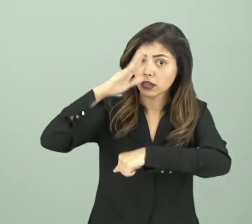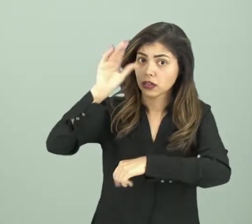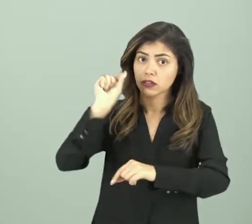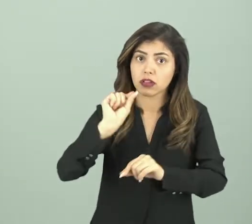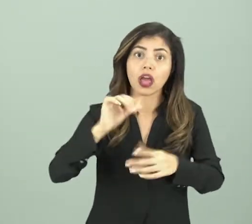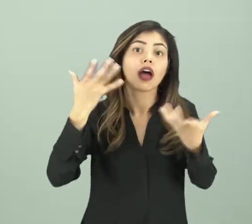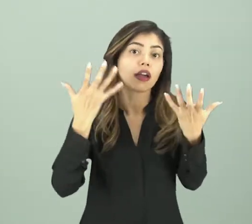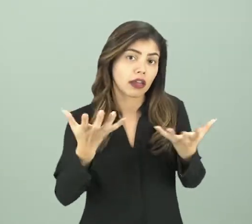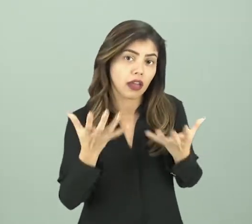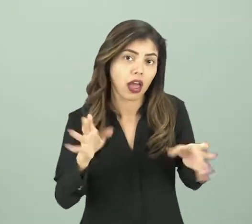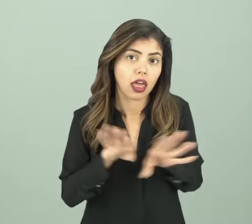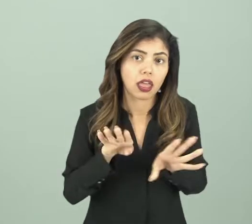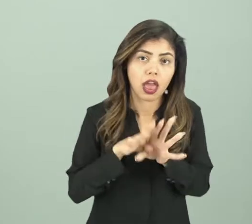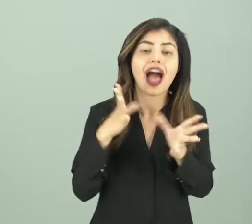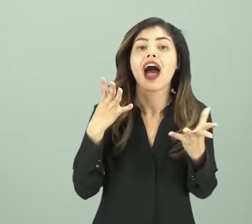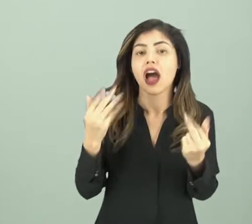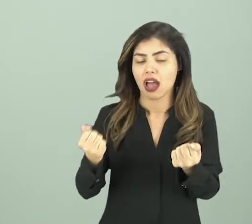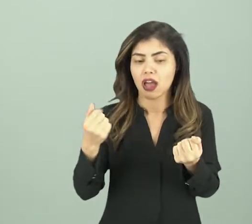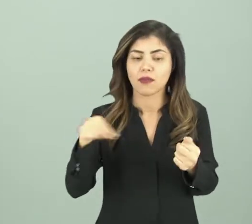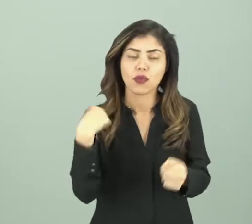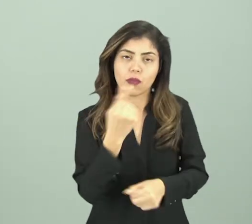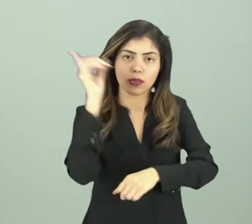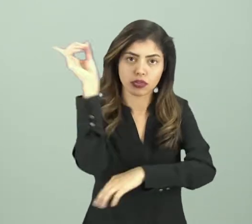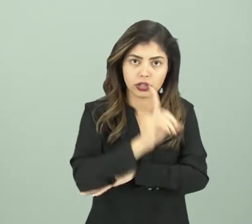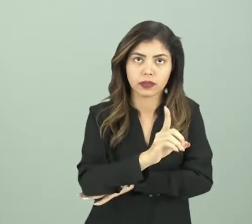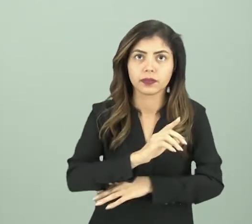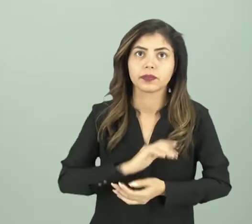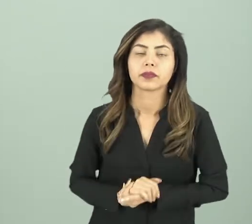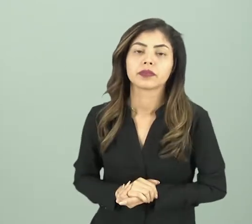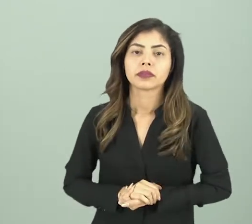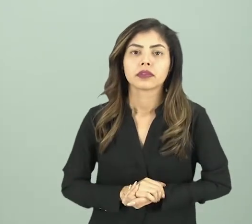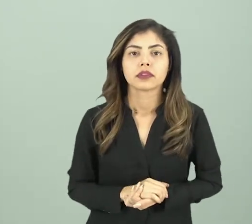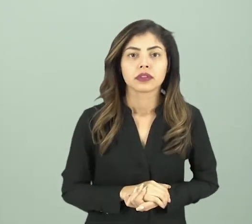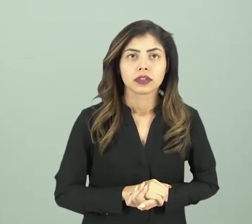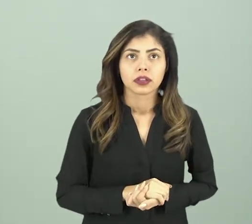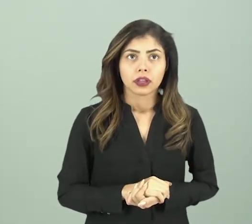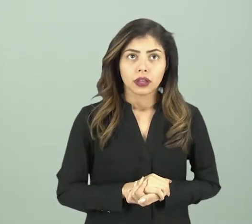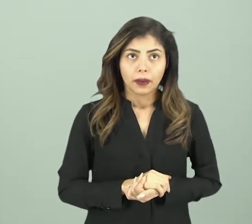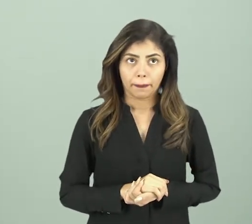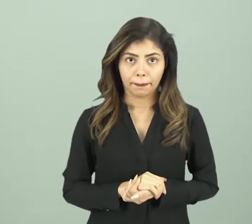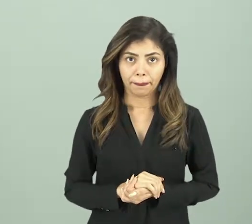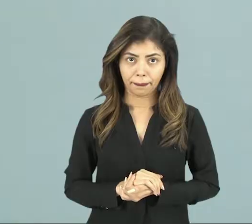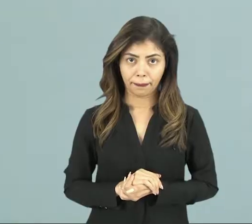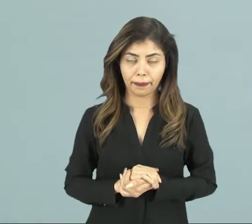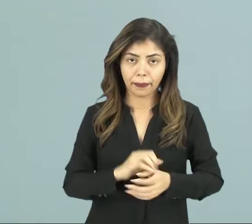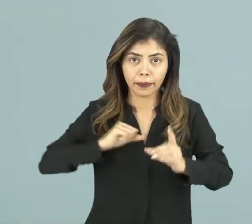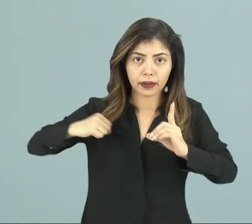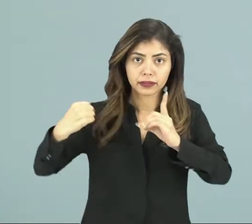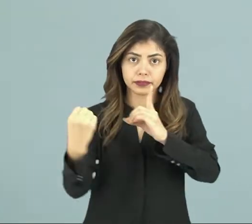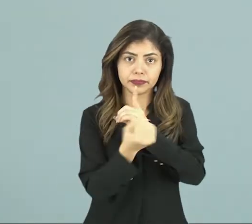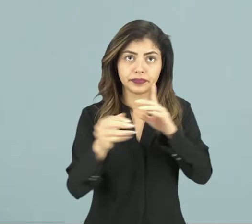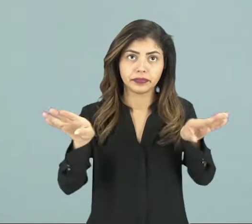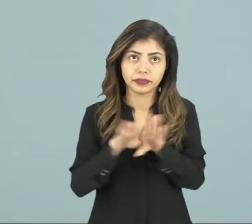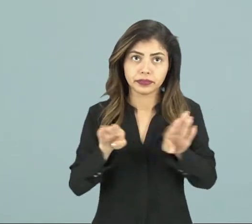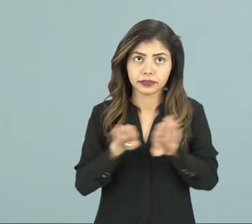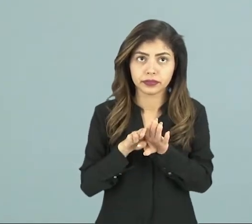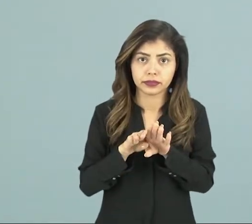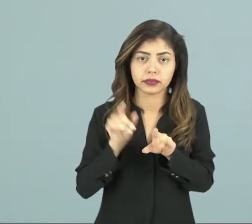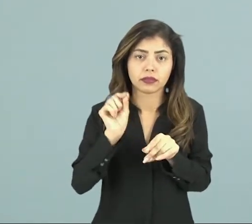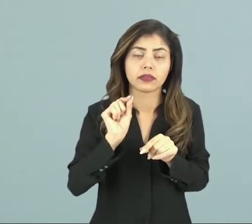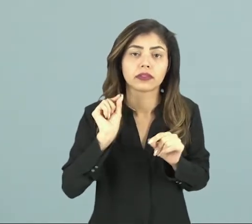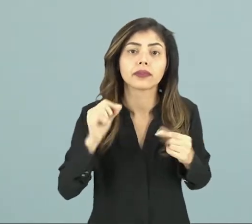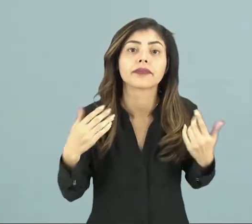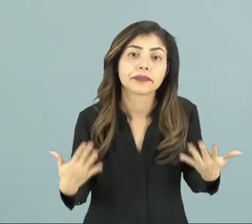que verdadeiramente nos cabe por direito. Então, a cidadania, o ideal